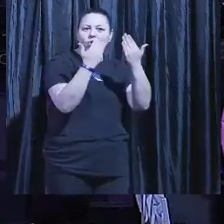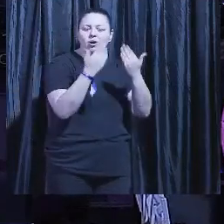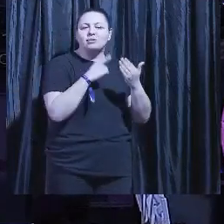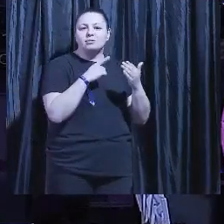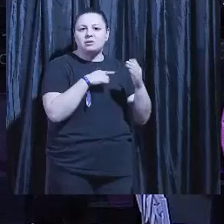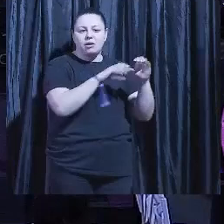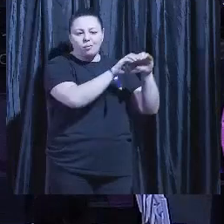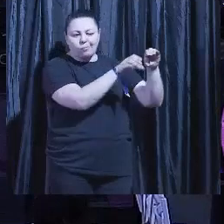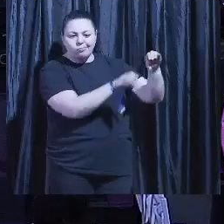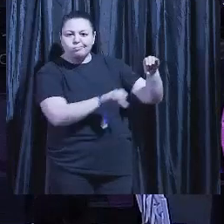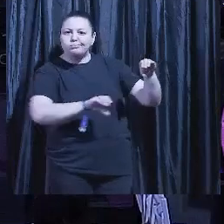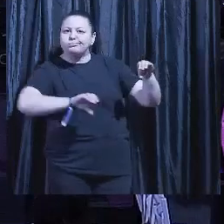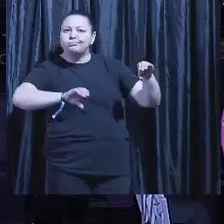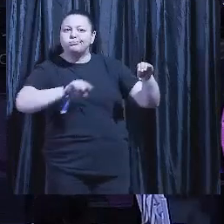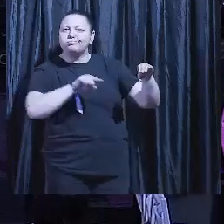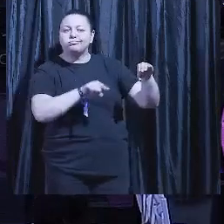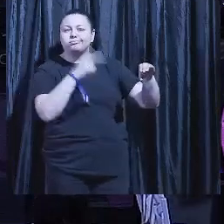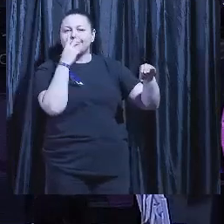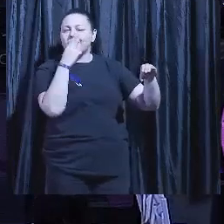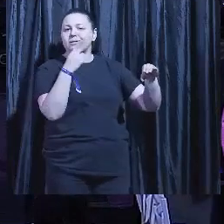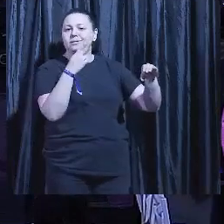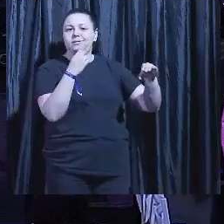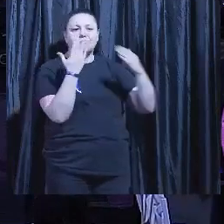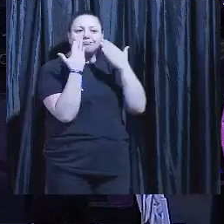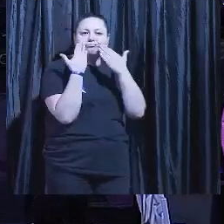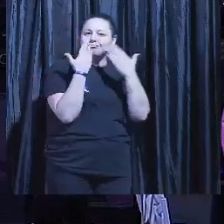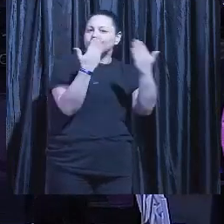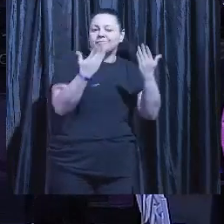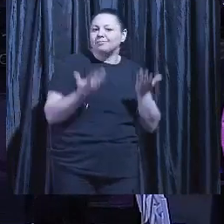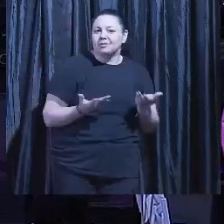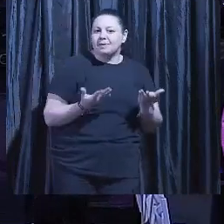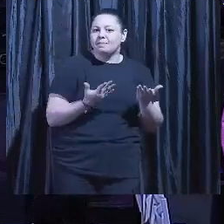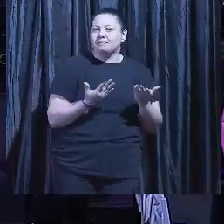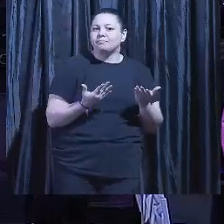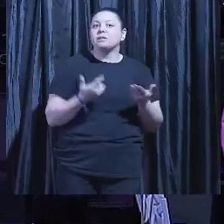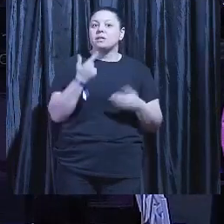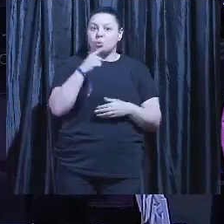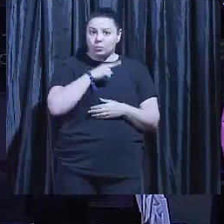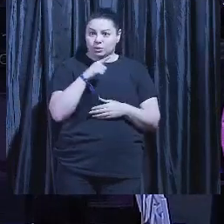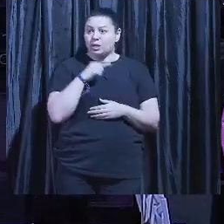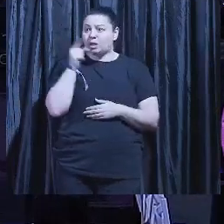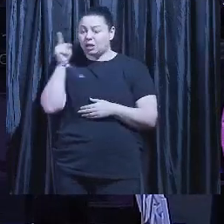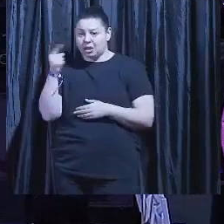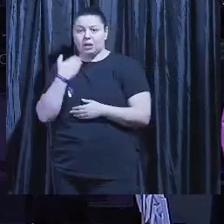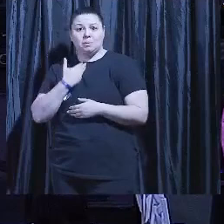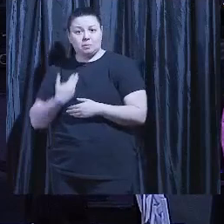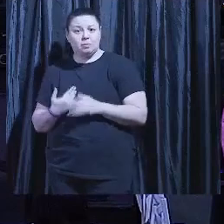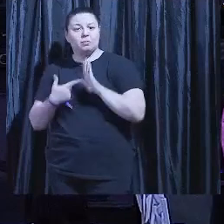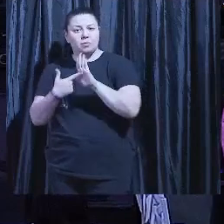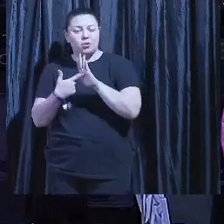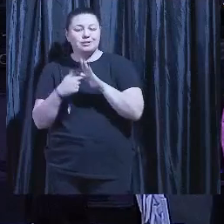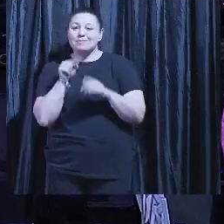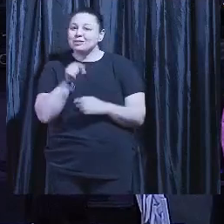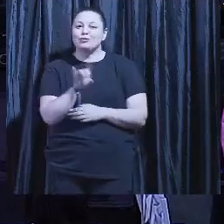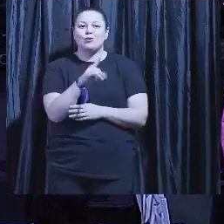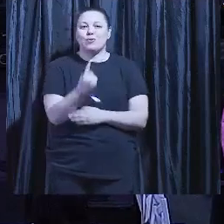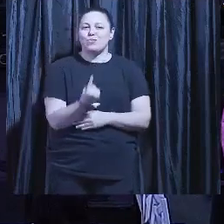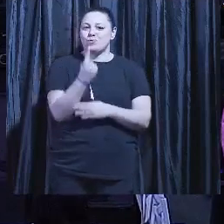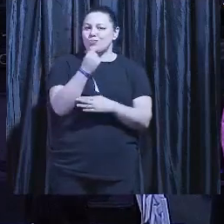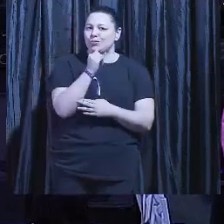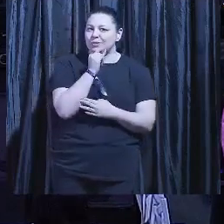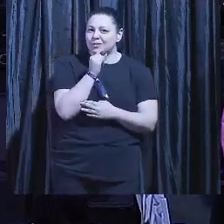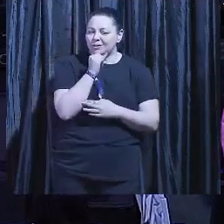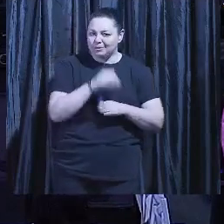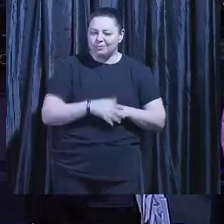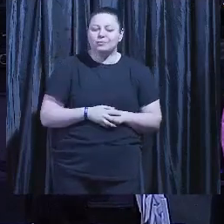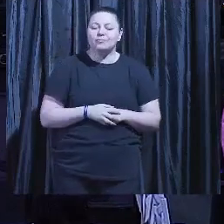no meio da maré, que é um grande esgotão, assim. Então, a gente tem os dados públicos, e esse é só um exemplo dessa realidade. A gente tem os